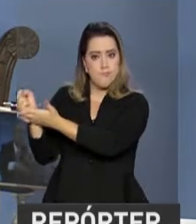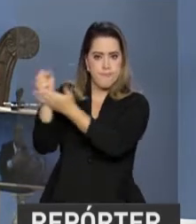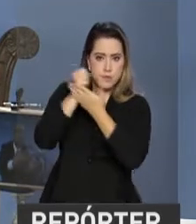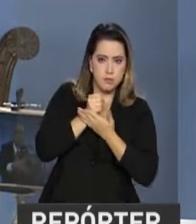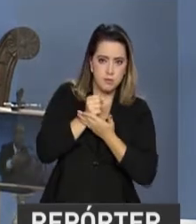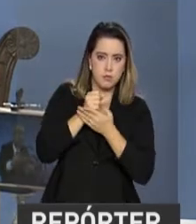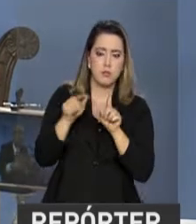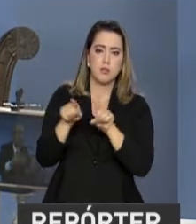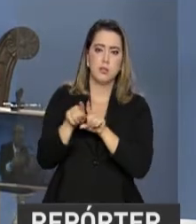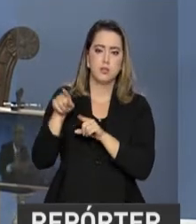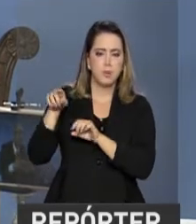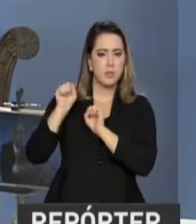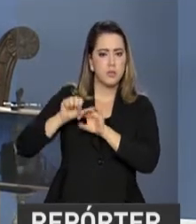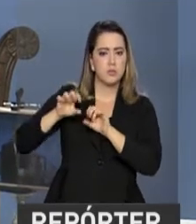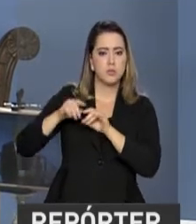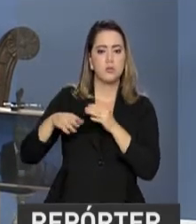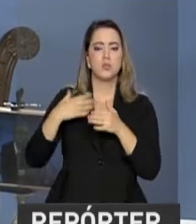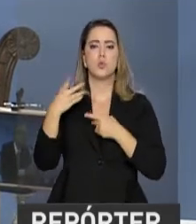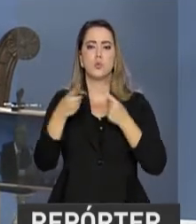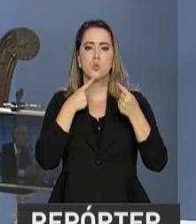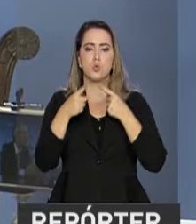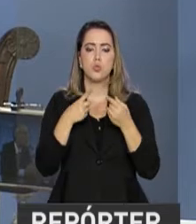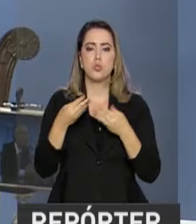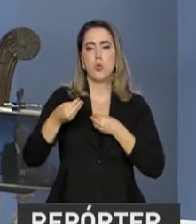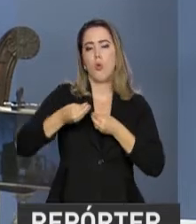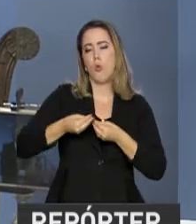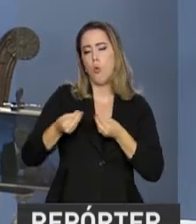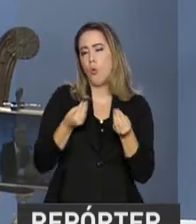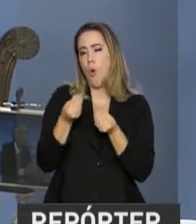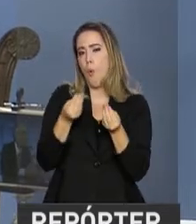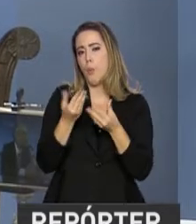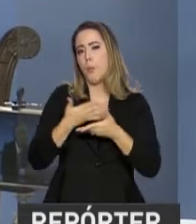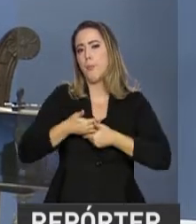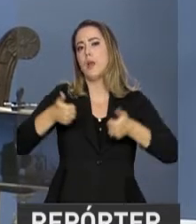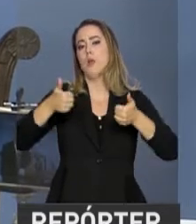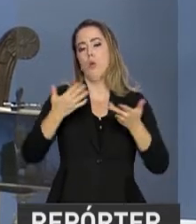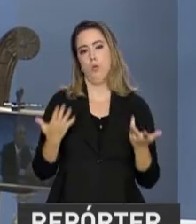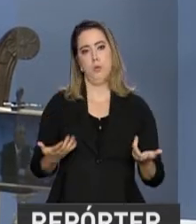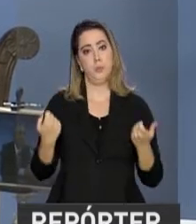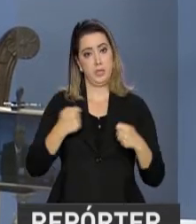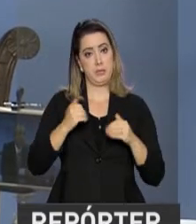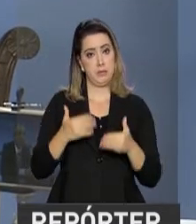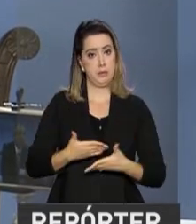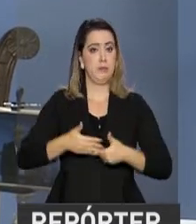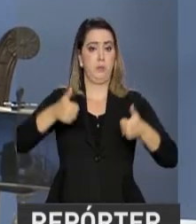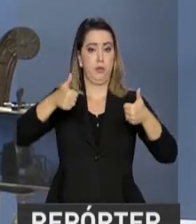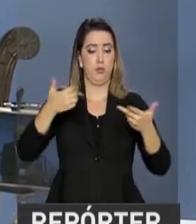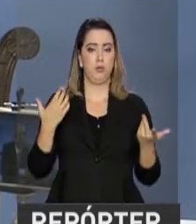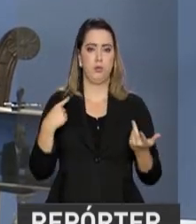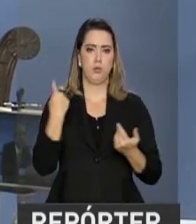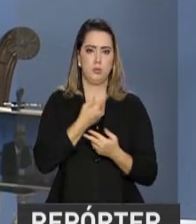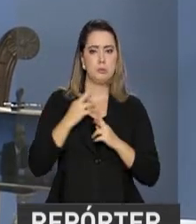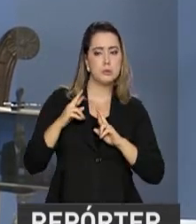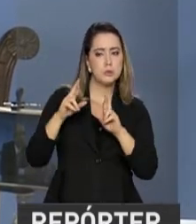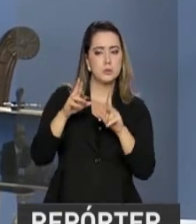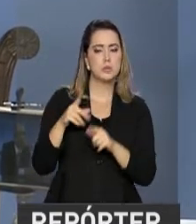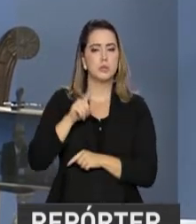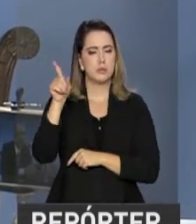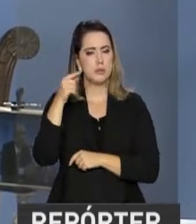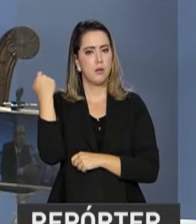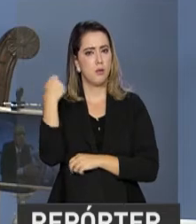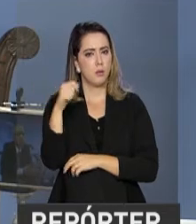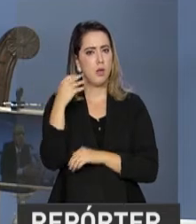os negociadores aí mesmo buenos aires é discutir esse assunto ea nossa expectativa é que seja possível buenos aires fazer o